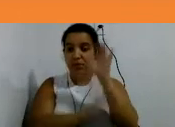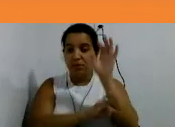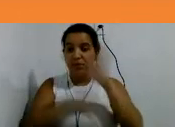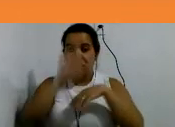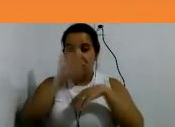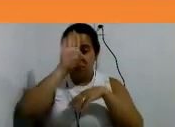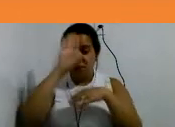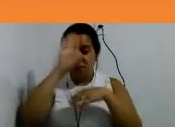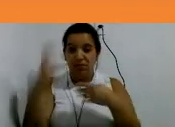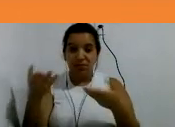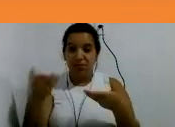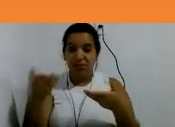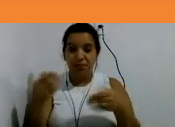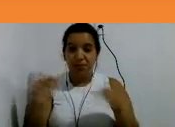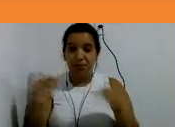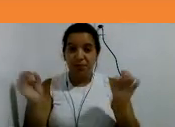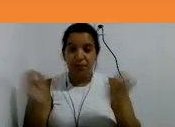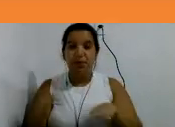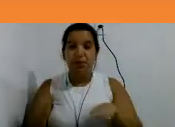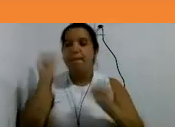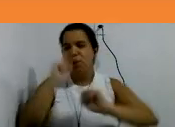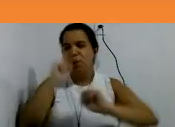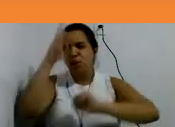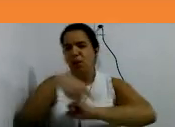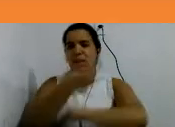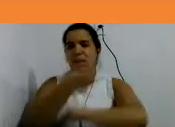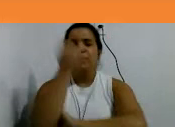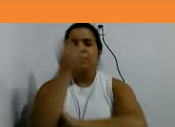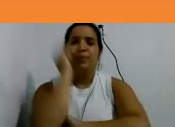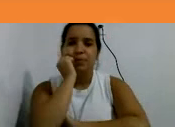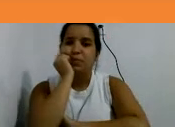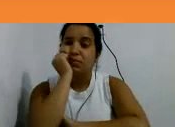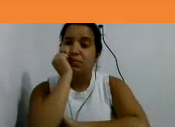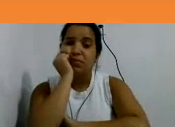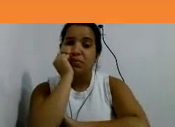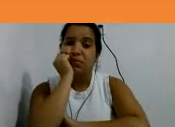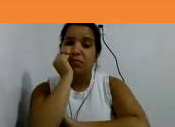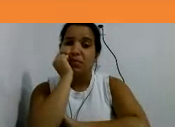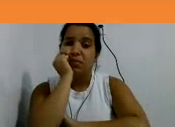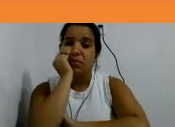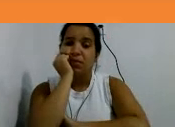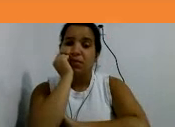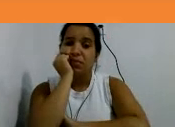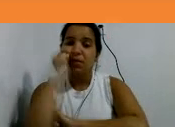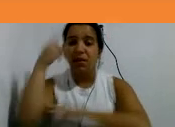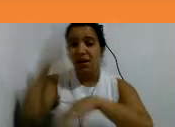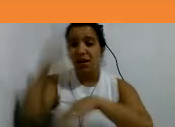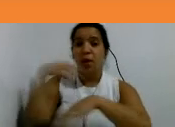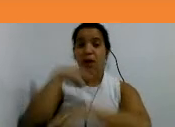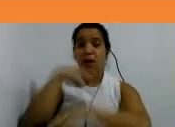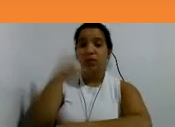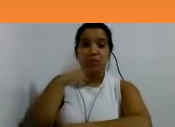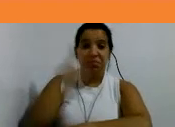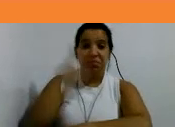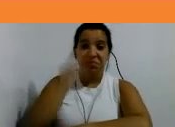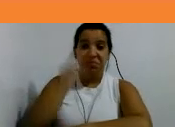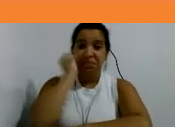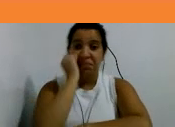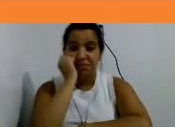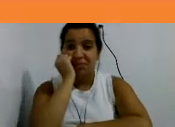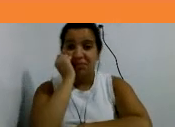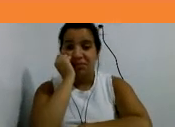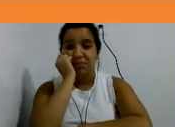final da medicação, o paciente apresentou picos febris alternados, com temperaturas de até 40 graus. Retornou no serviço